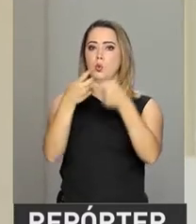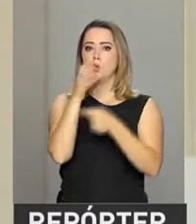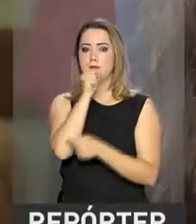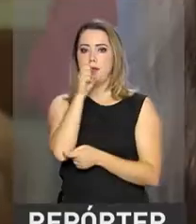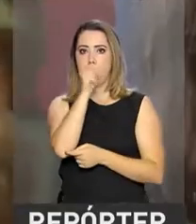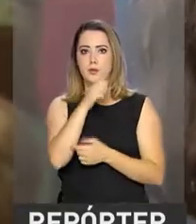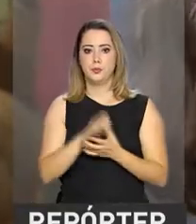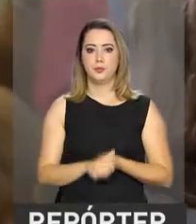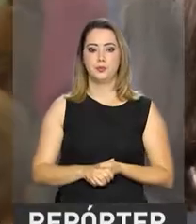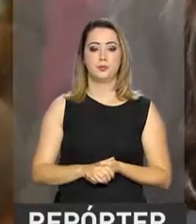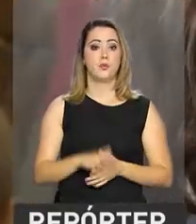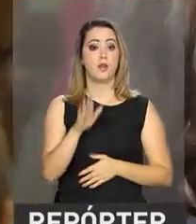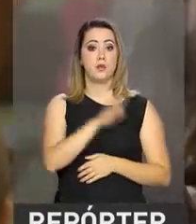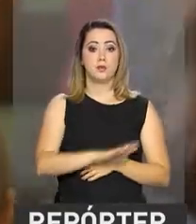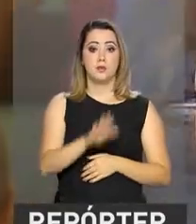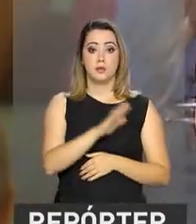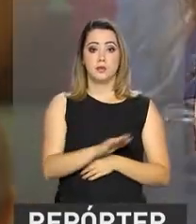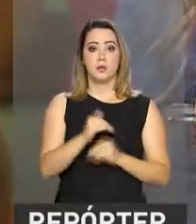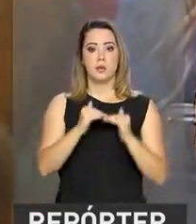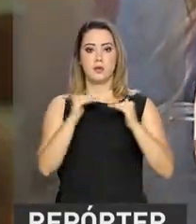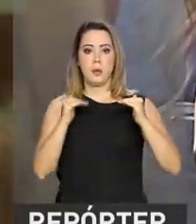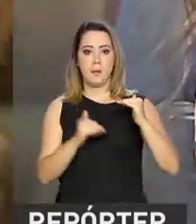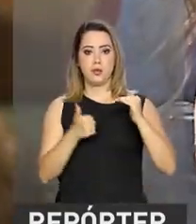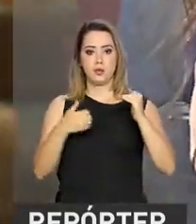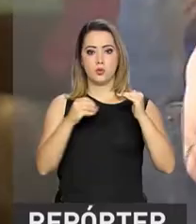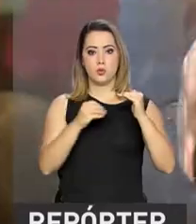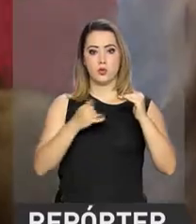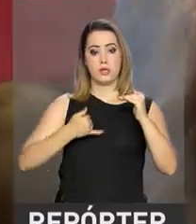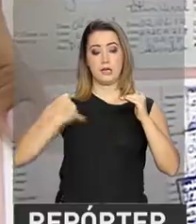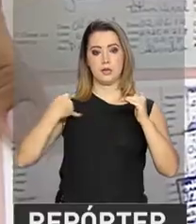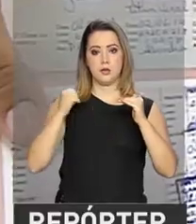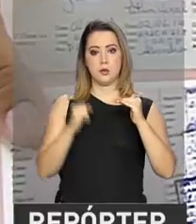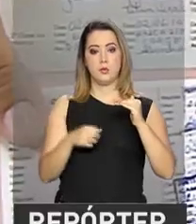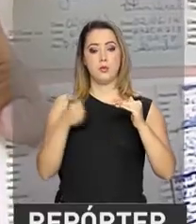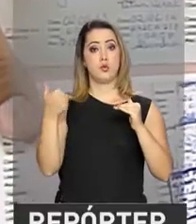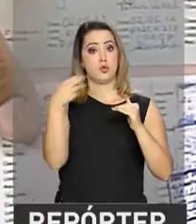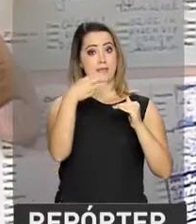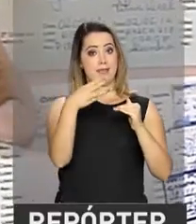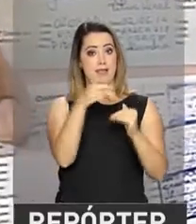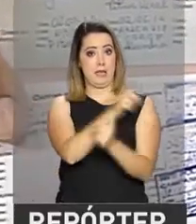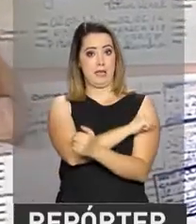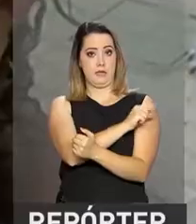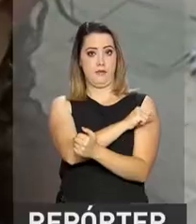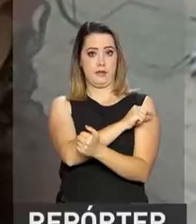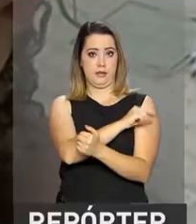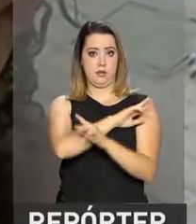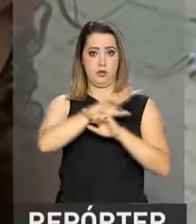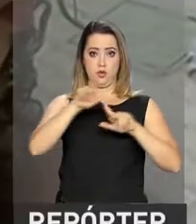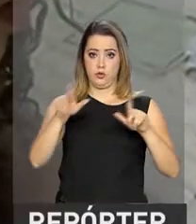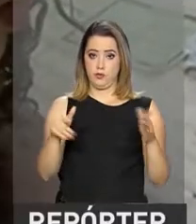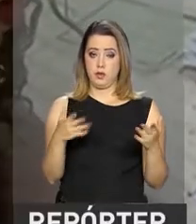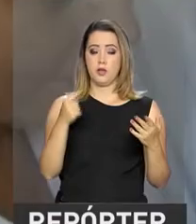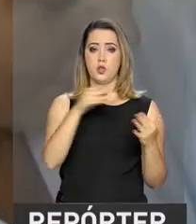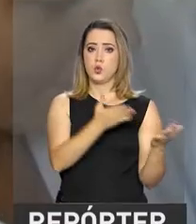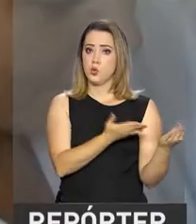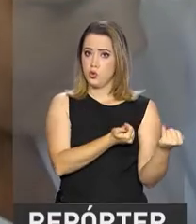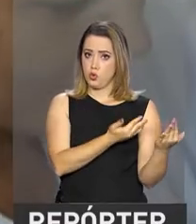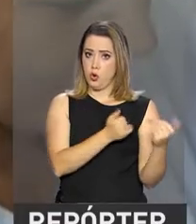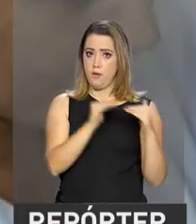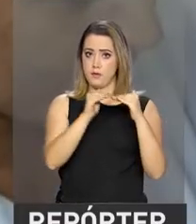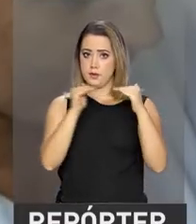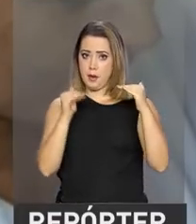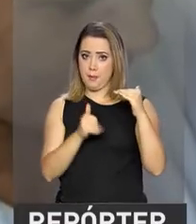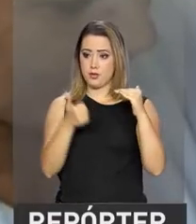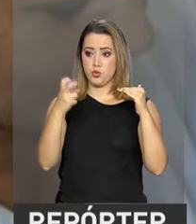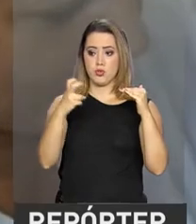às crianças menores de 10 anos podem receber até 13 tipos de vacina já para os adolescentes menores